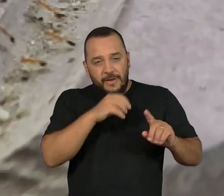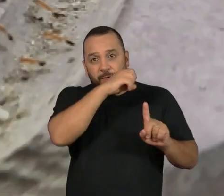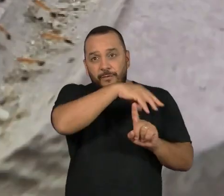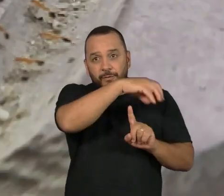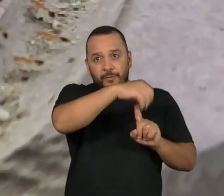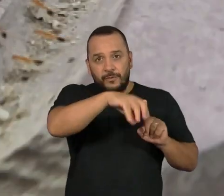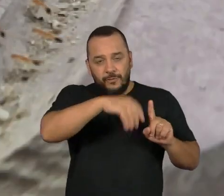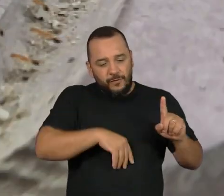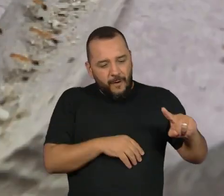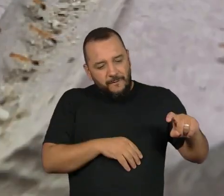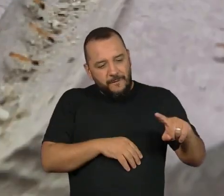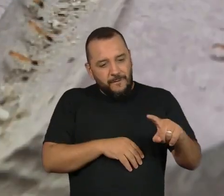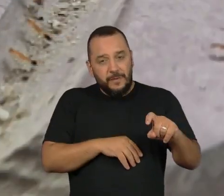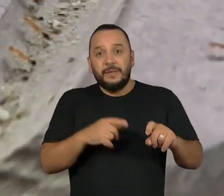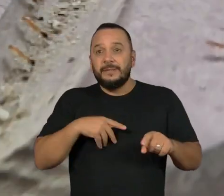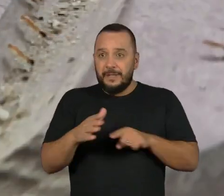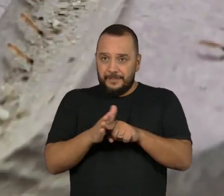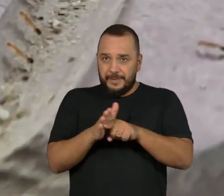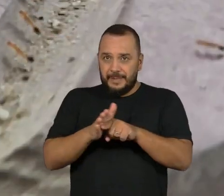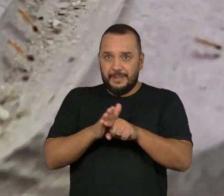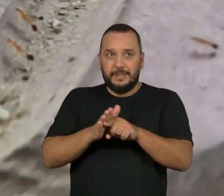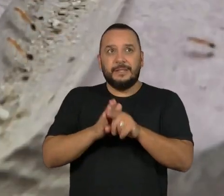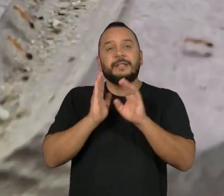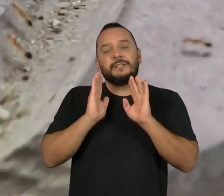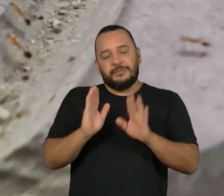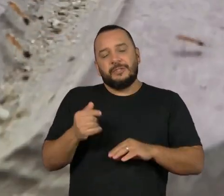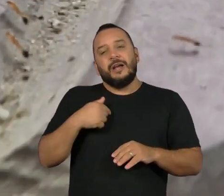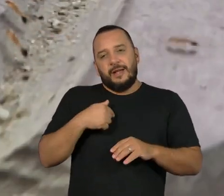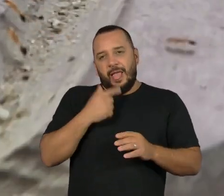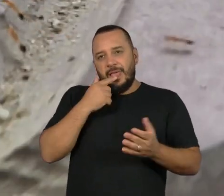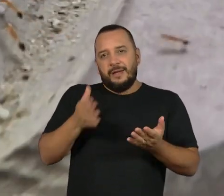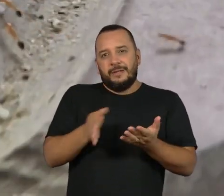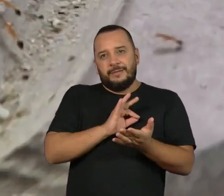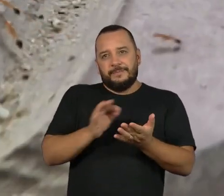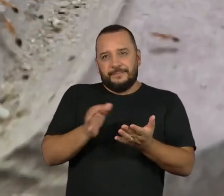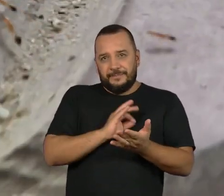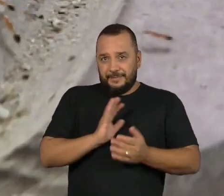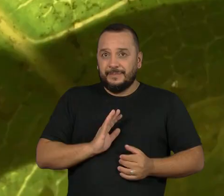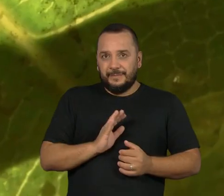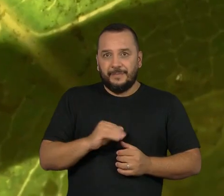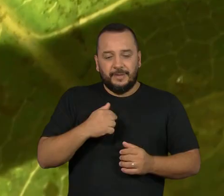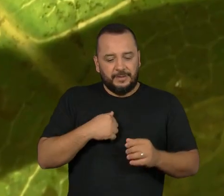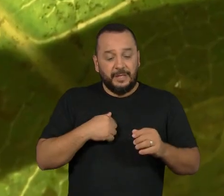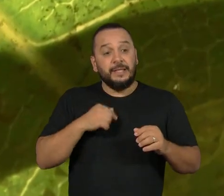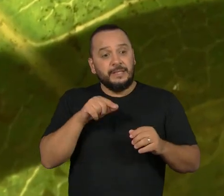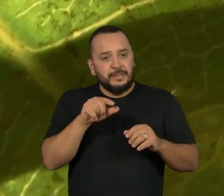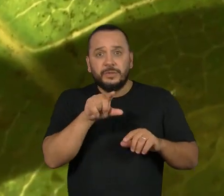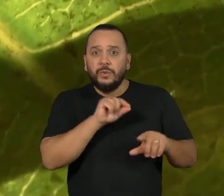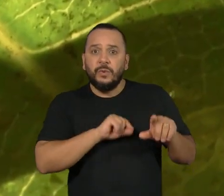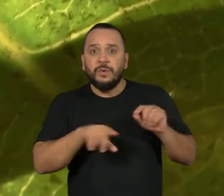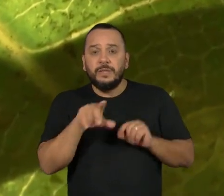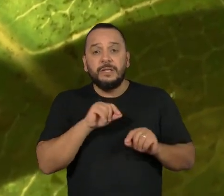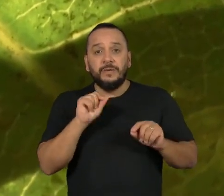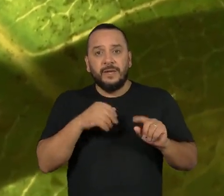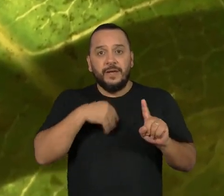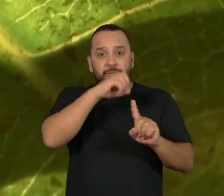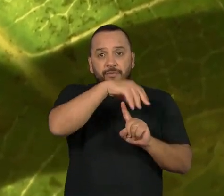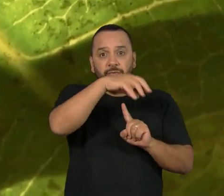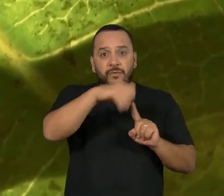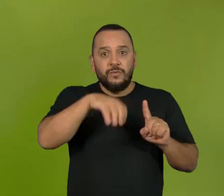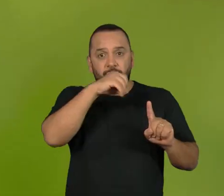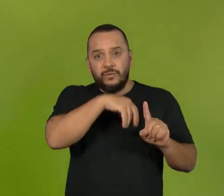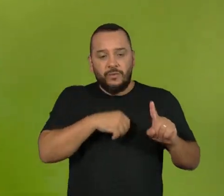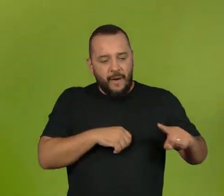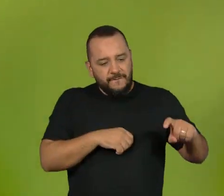estudo publicado na revista Science. Os insetos selecionavam os fungos que poderiam ser fonte de nutrientes